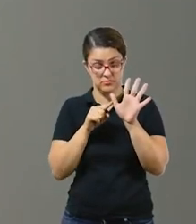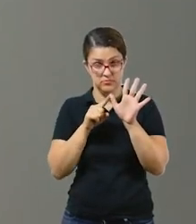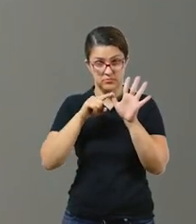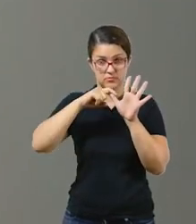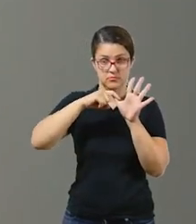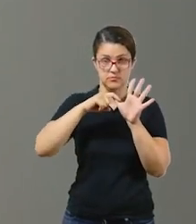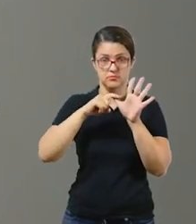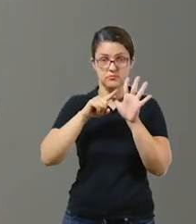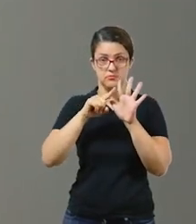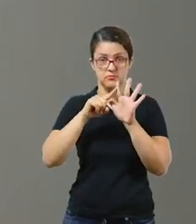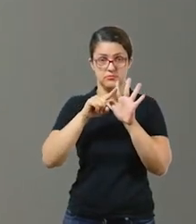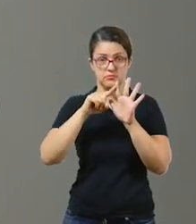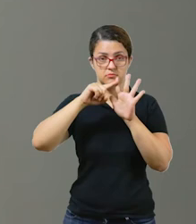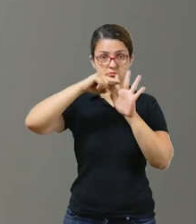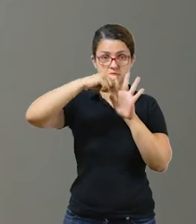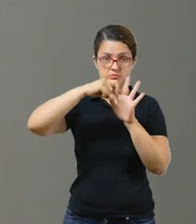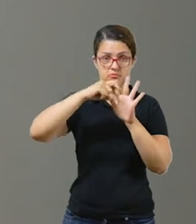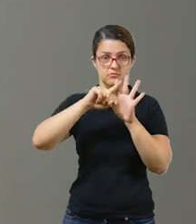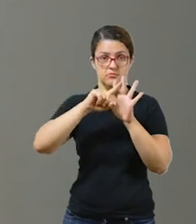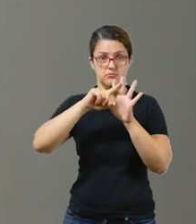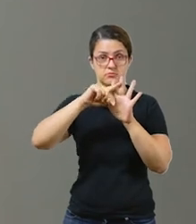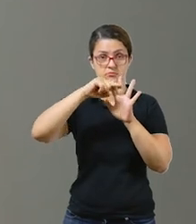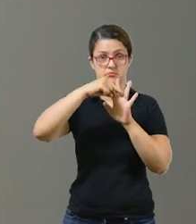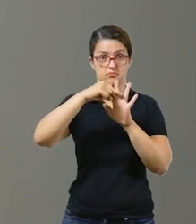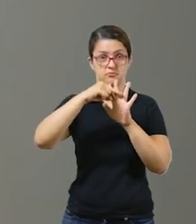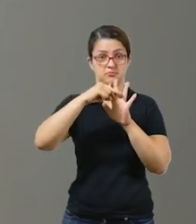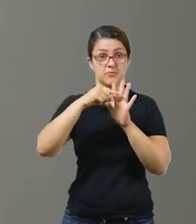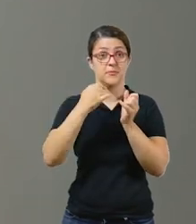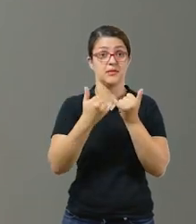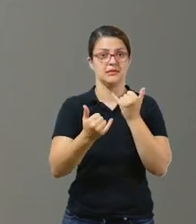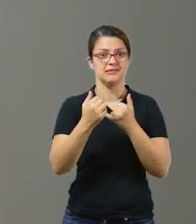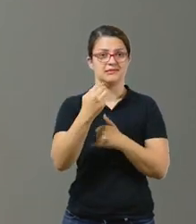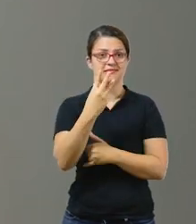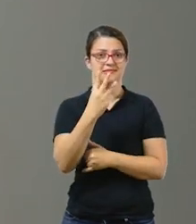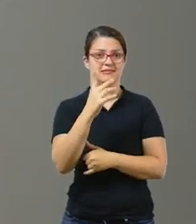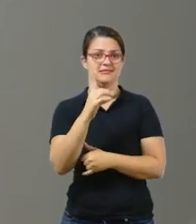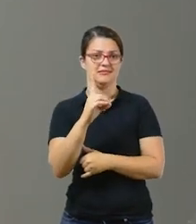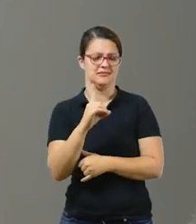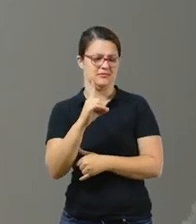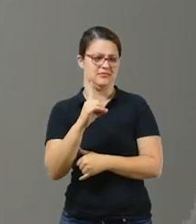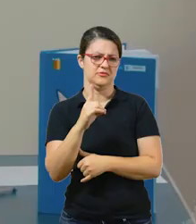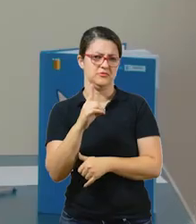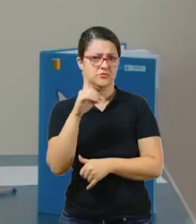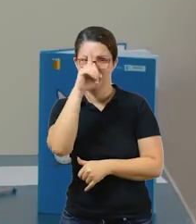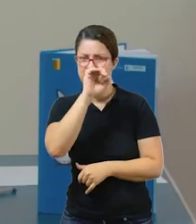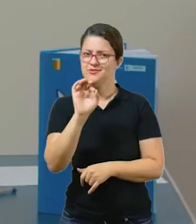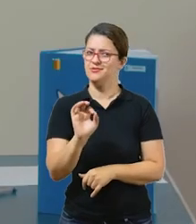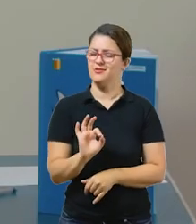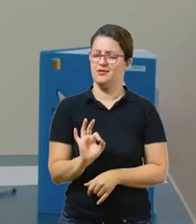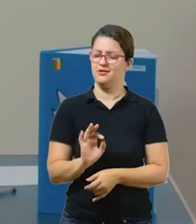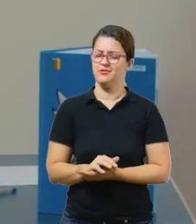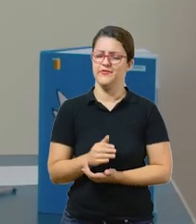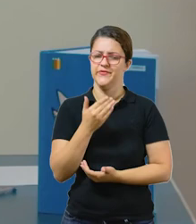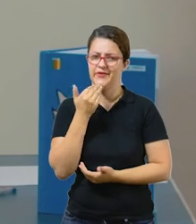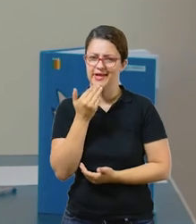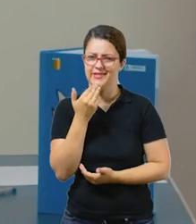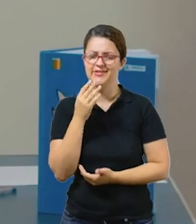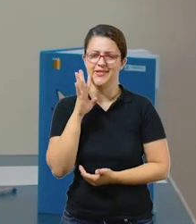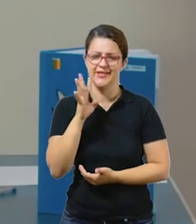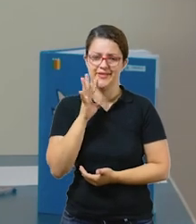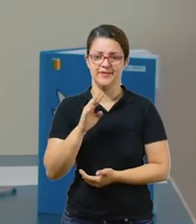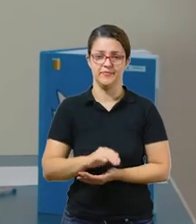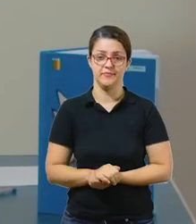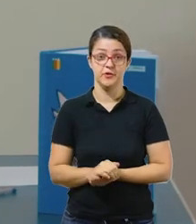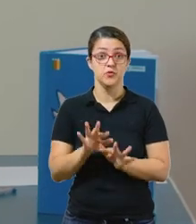esse efeito 3D, certo? Não é difícil, né? Pelo contrário, é muito fácil, é muito legal, muito divertido.